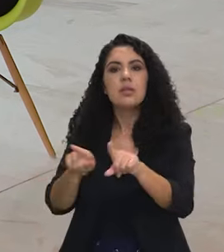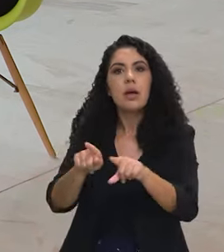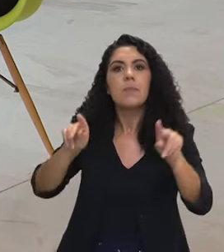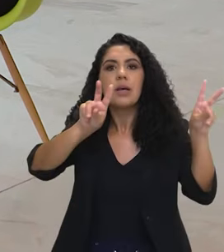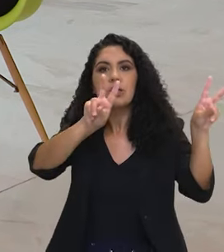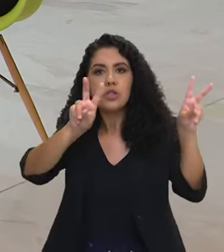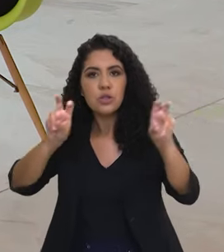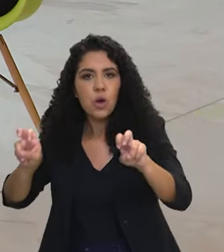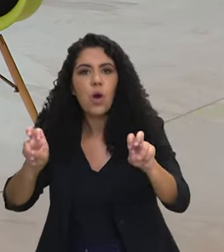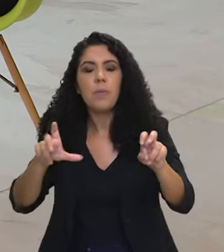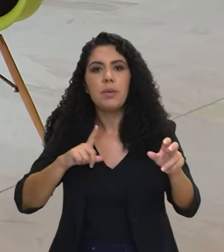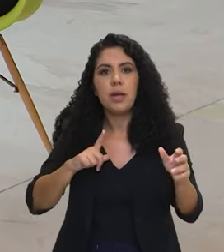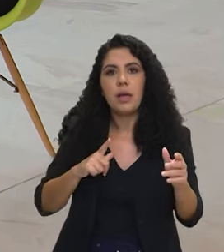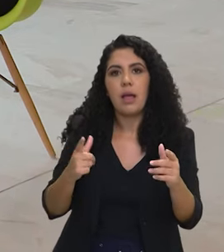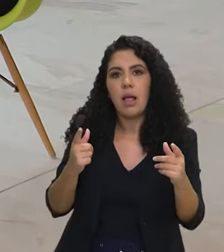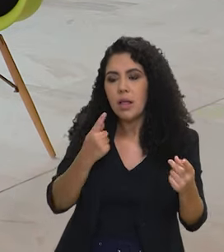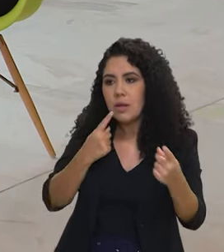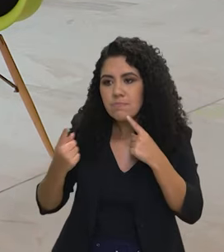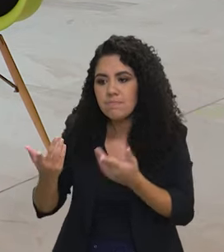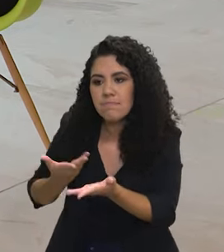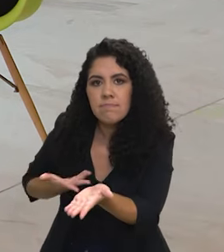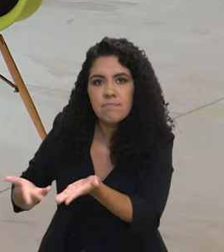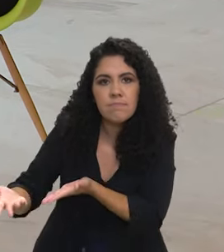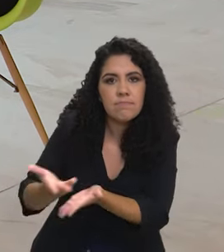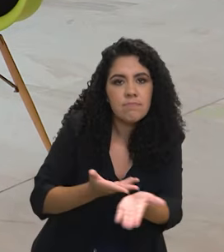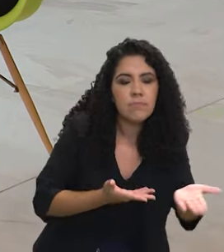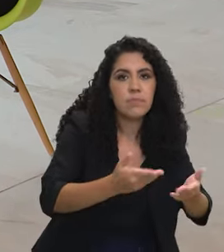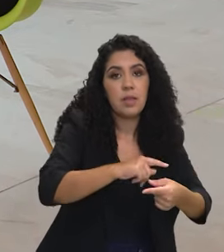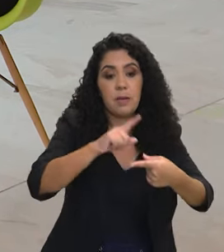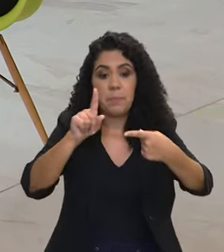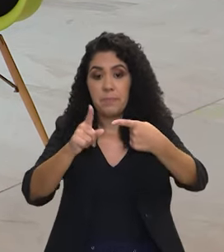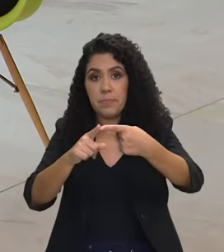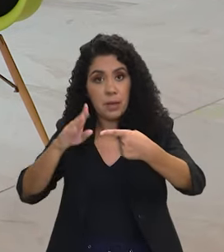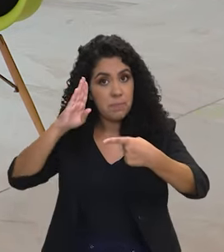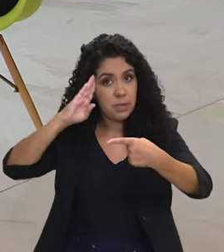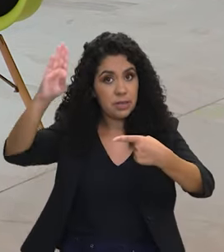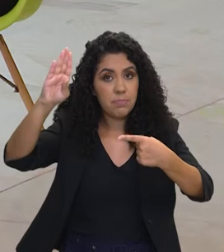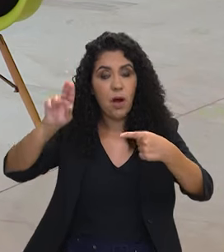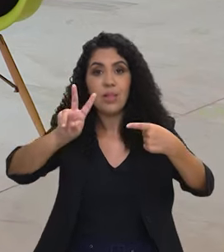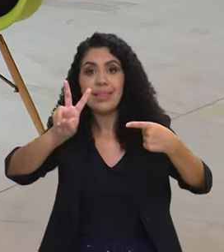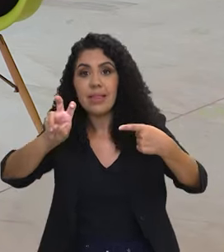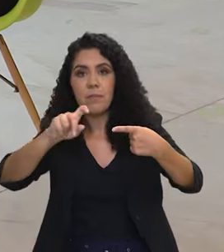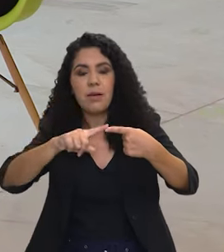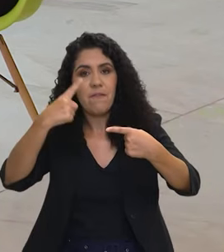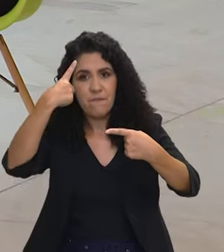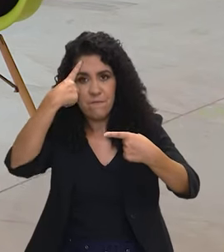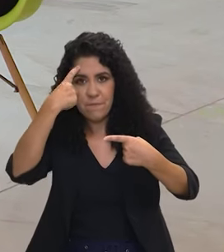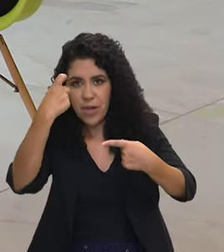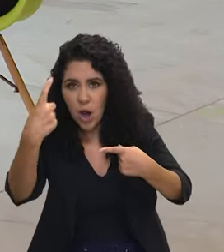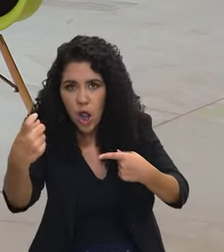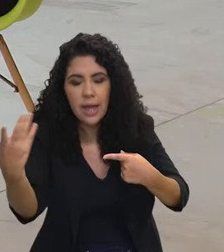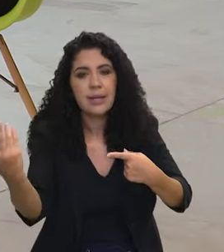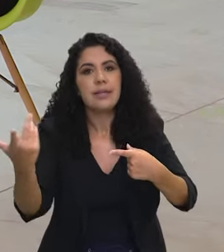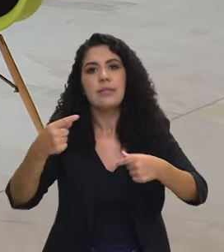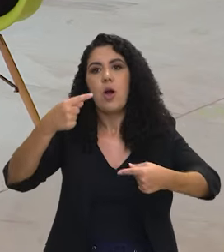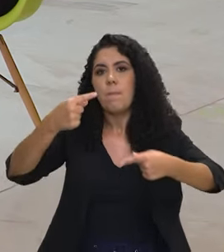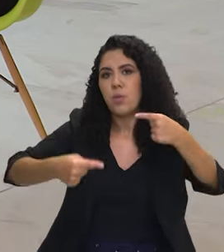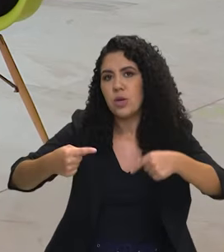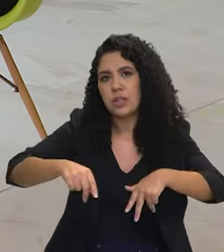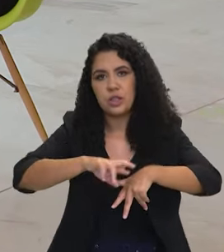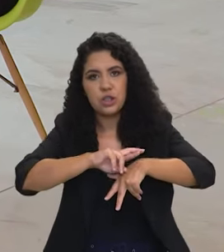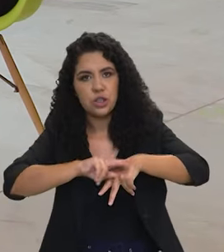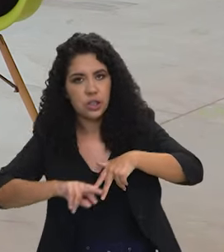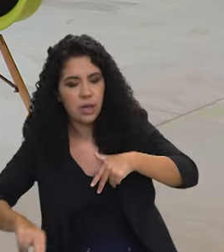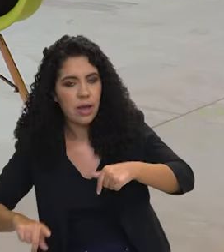da transversalização. Mas os eixos são, em primeiro lugar, violência, especialmente violência política de